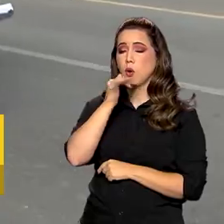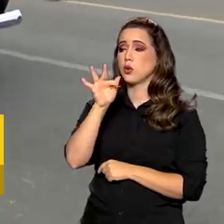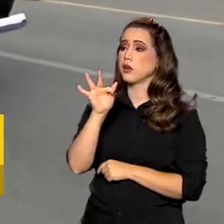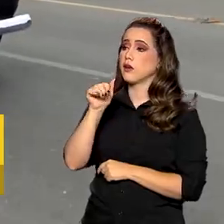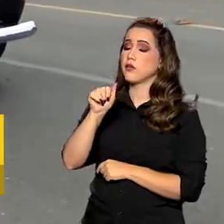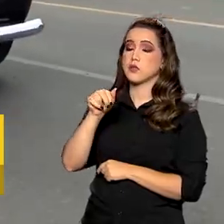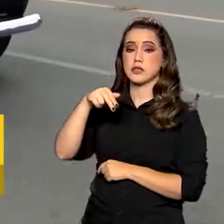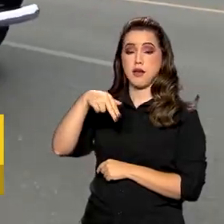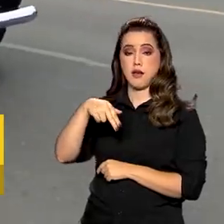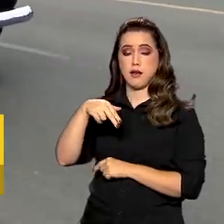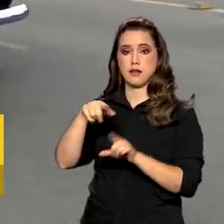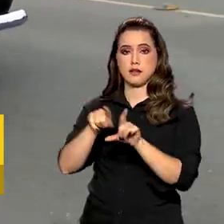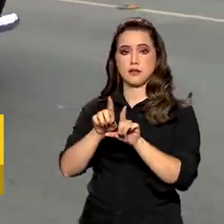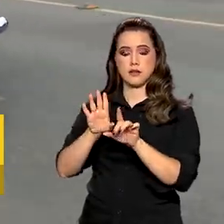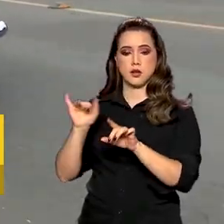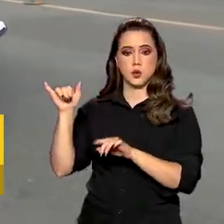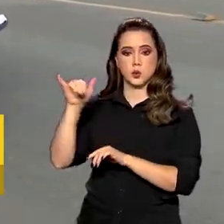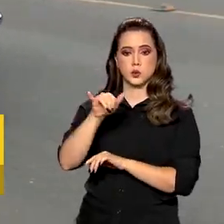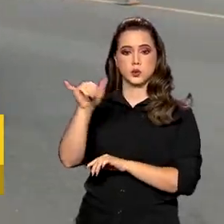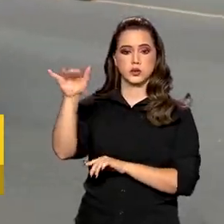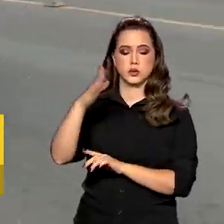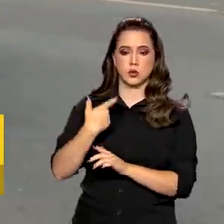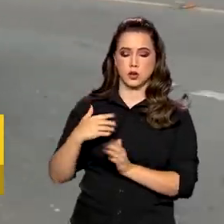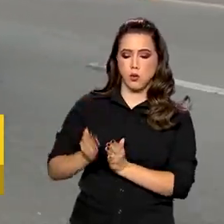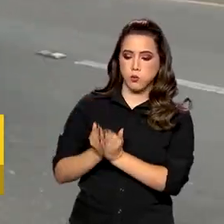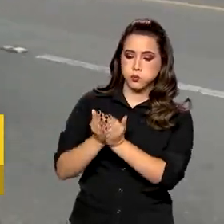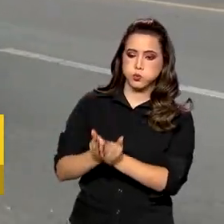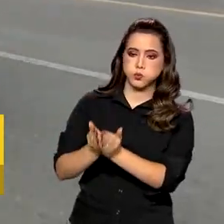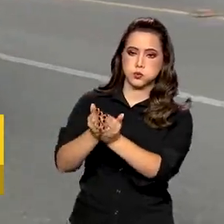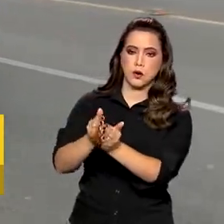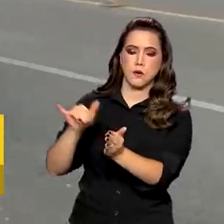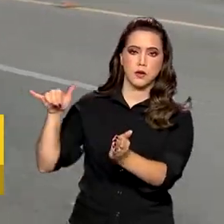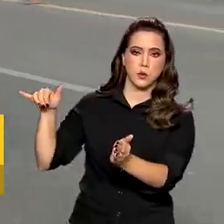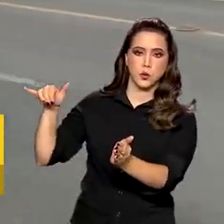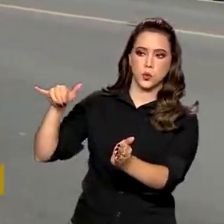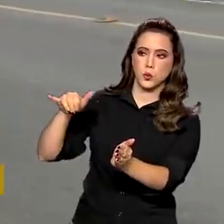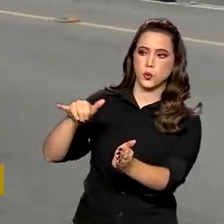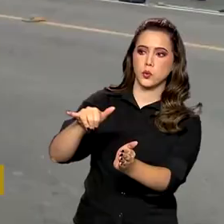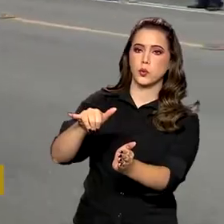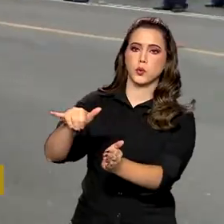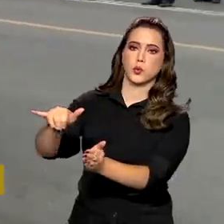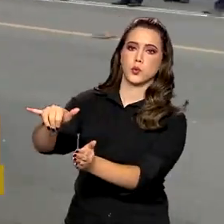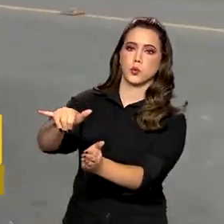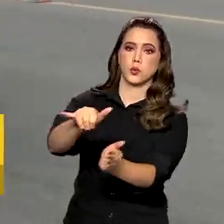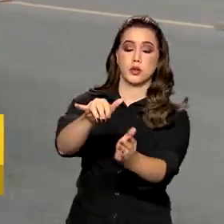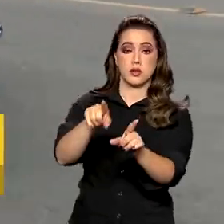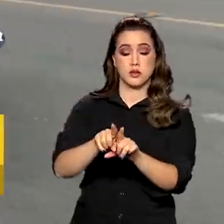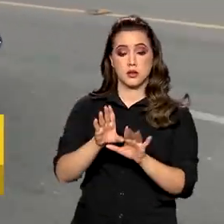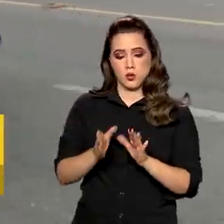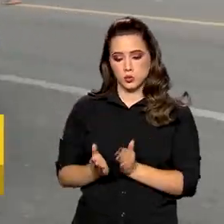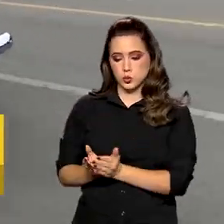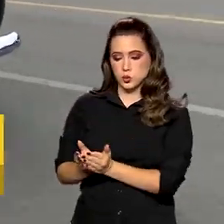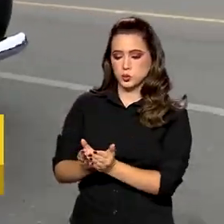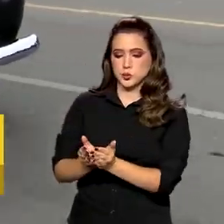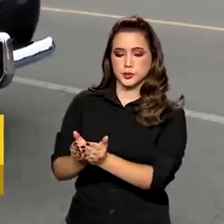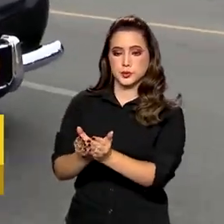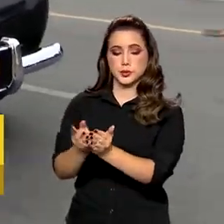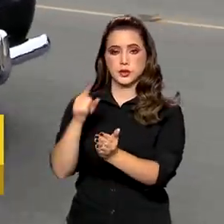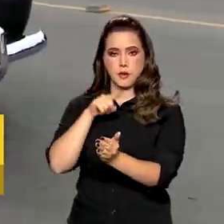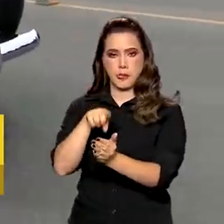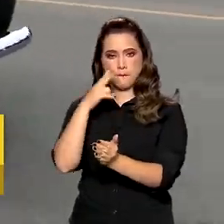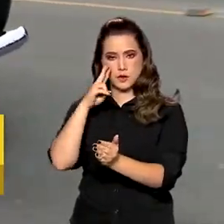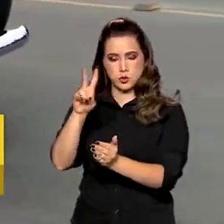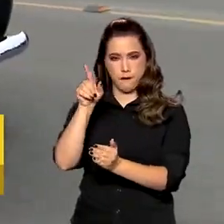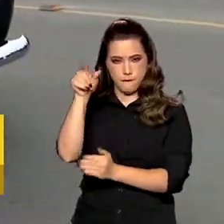Ao término do desfile, os navios da Marinha do Brasil vão ficar parados, vão fundear na orla